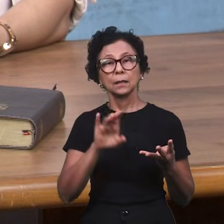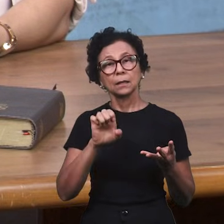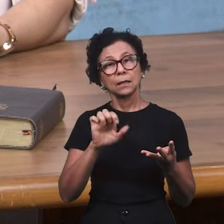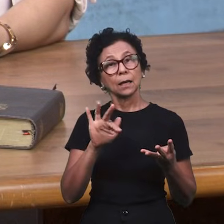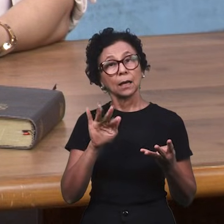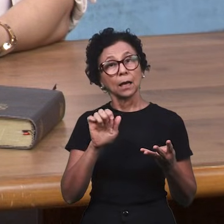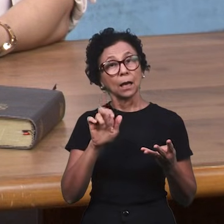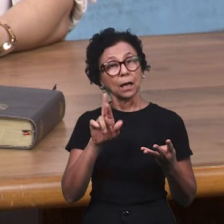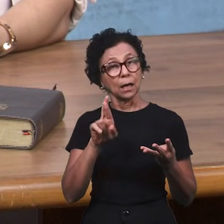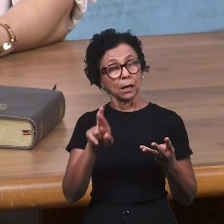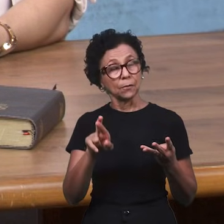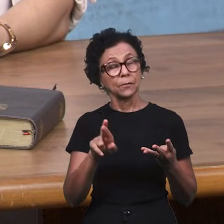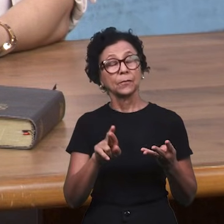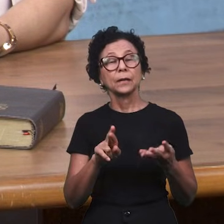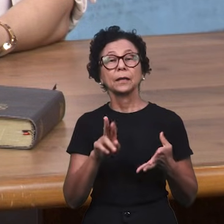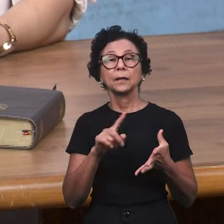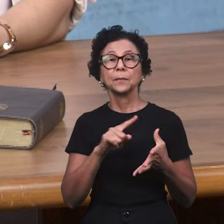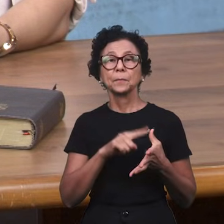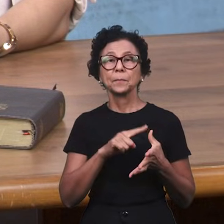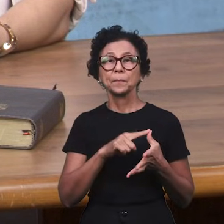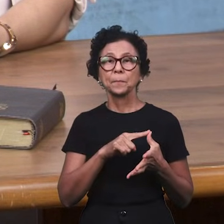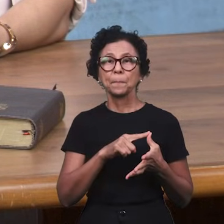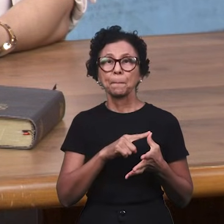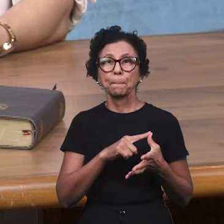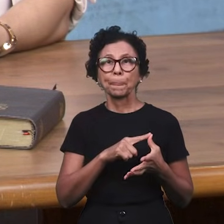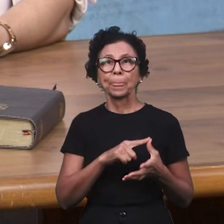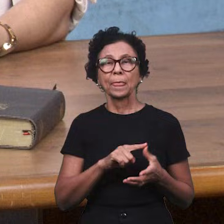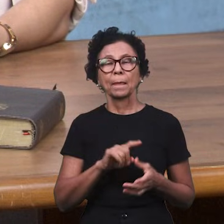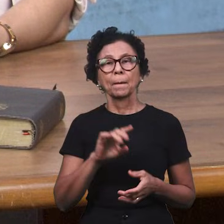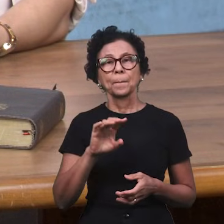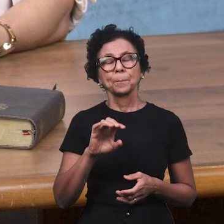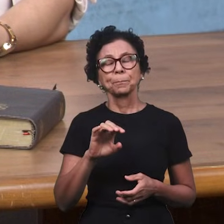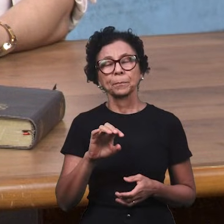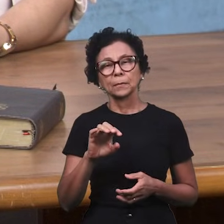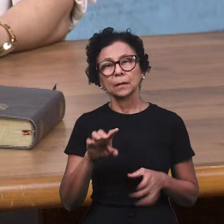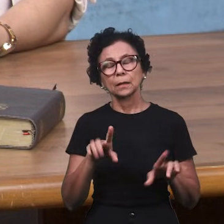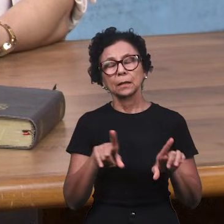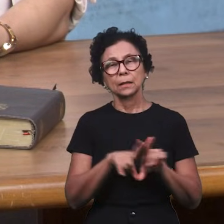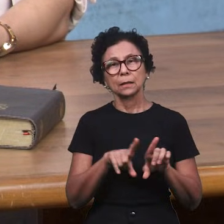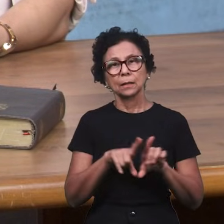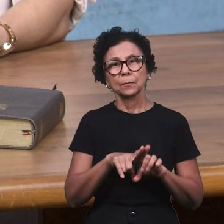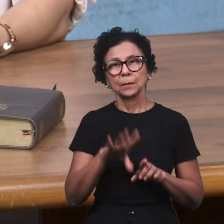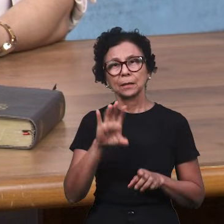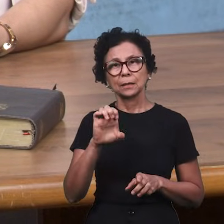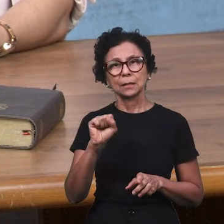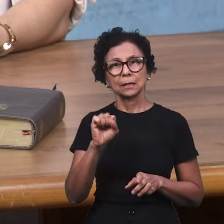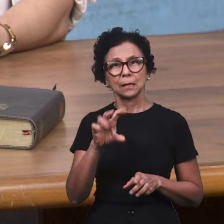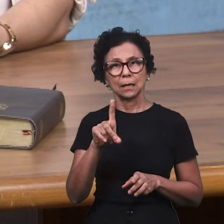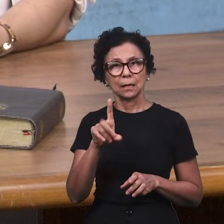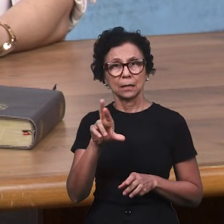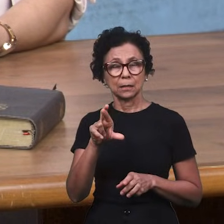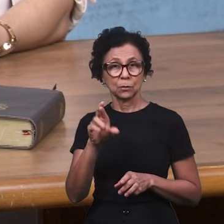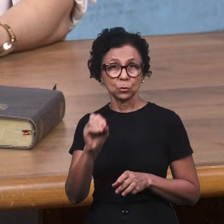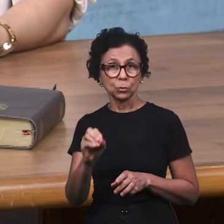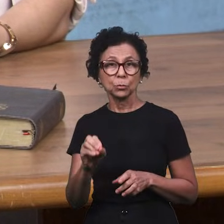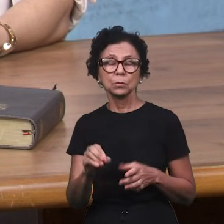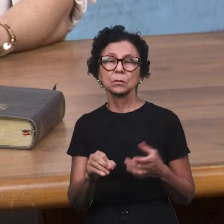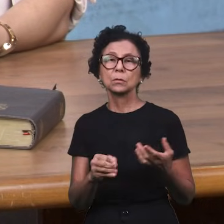o Mequeratita, Aías, o Pelonita, Esro, o